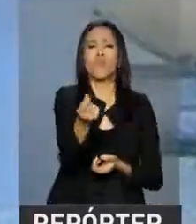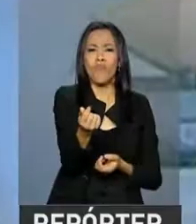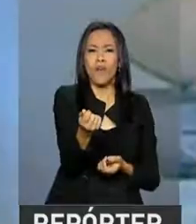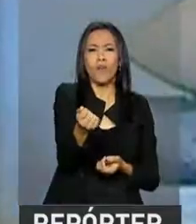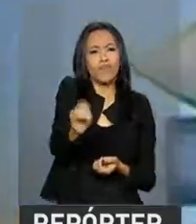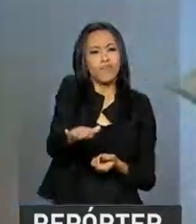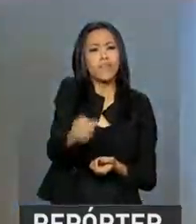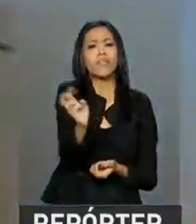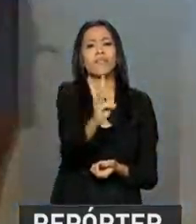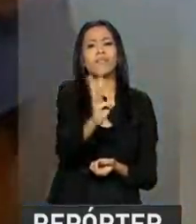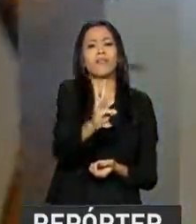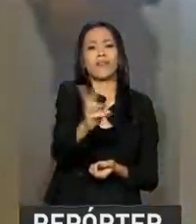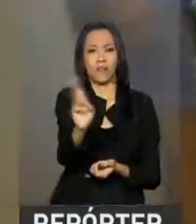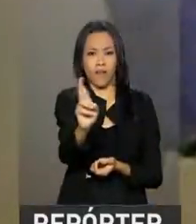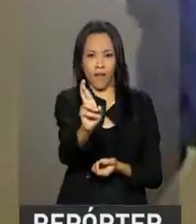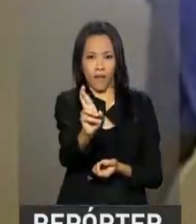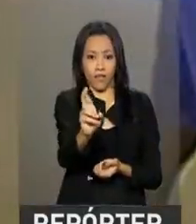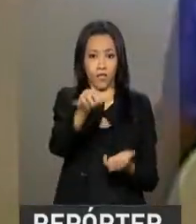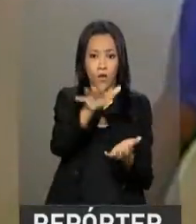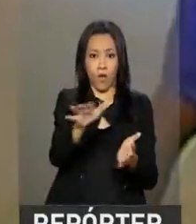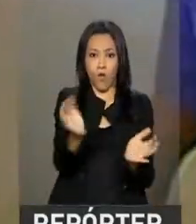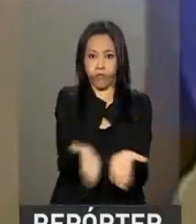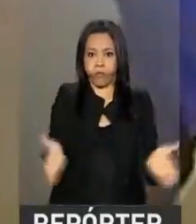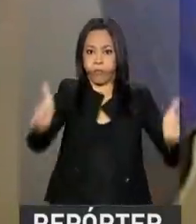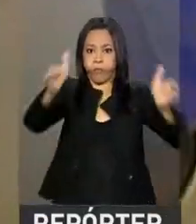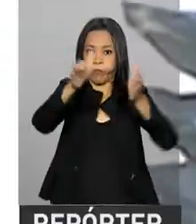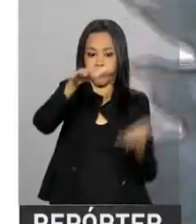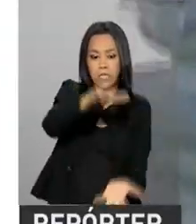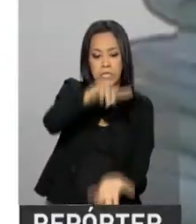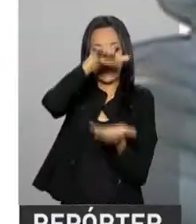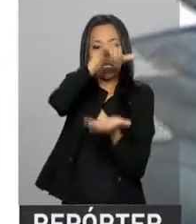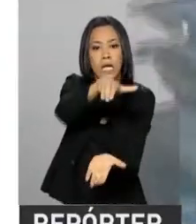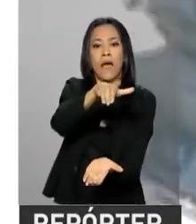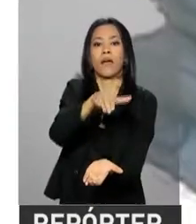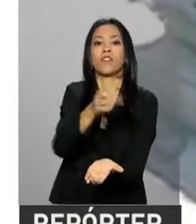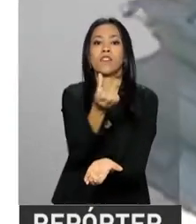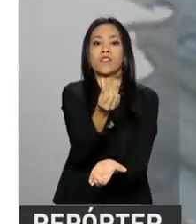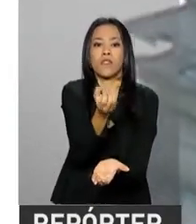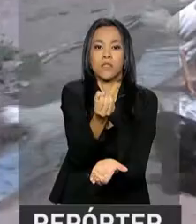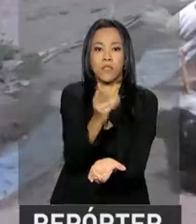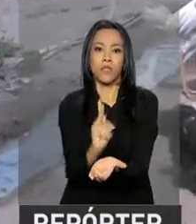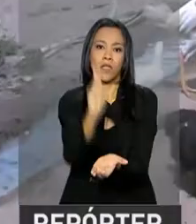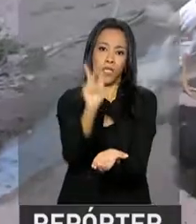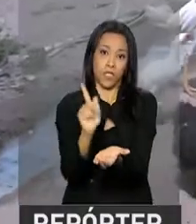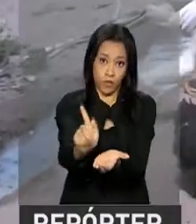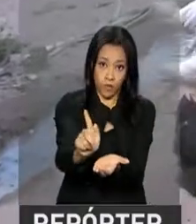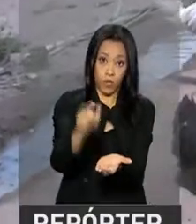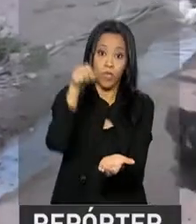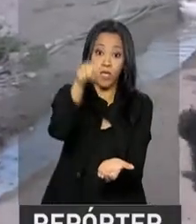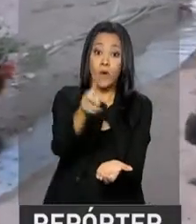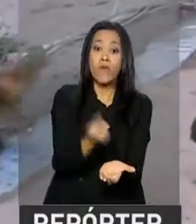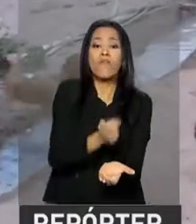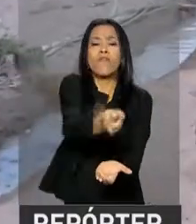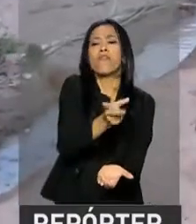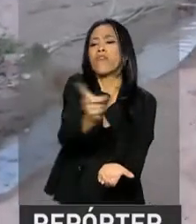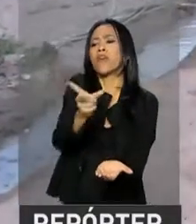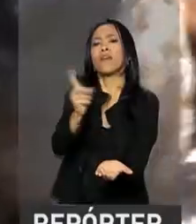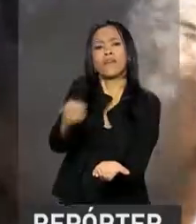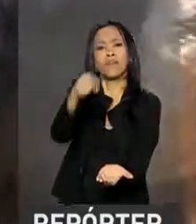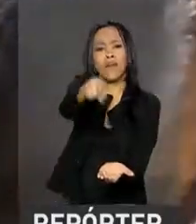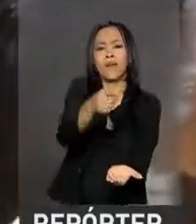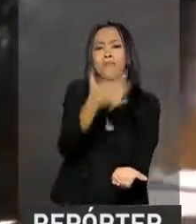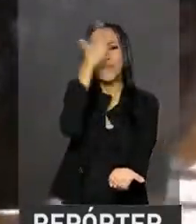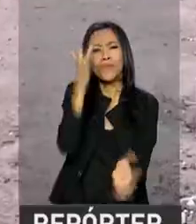33 reais a saca de 60 quilos o programa de vendas em balcão permite que pequenos criadores